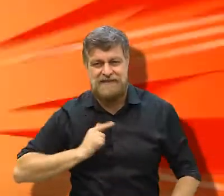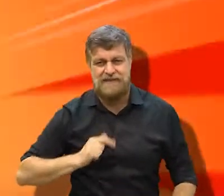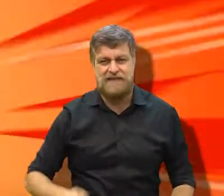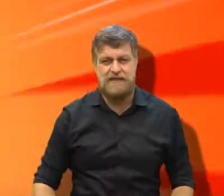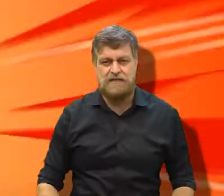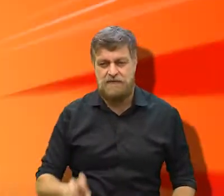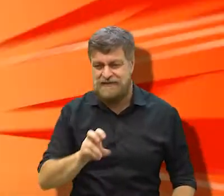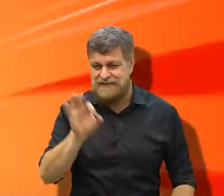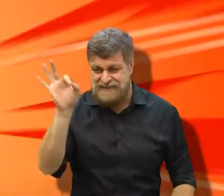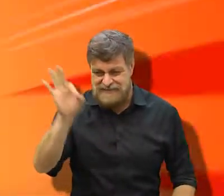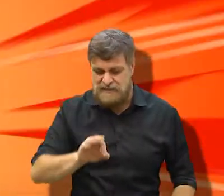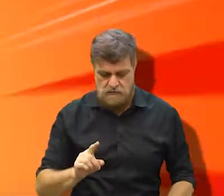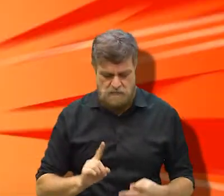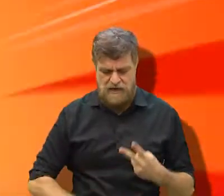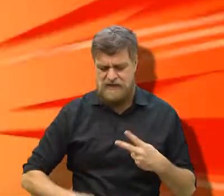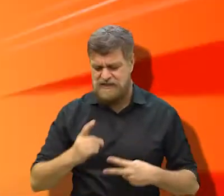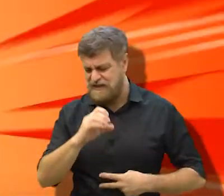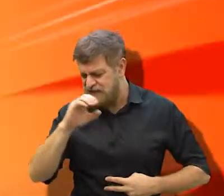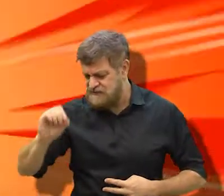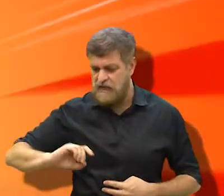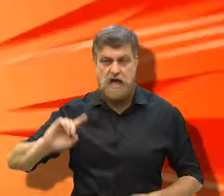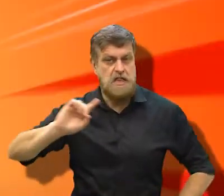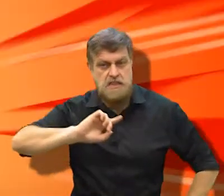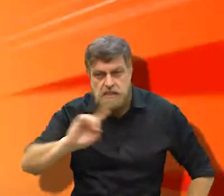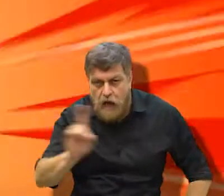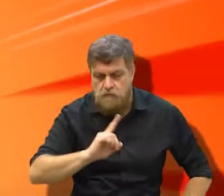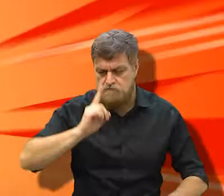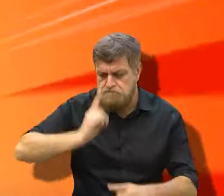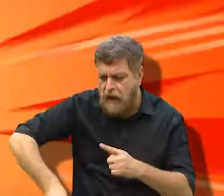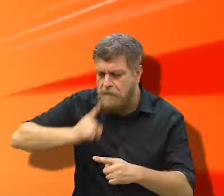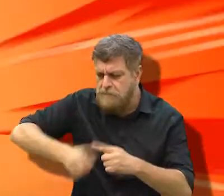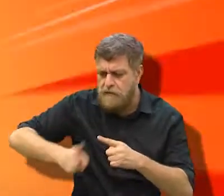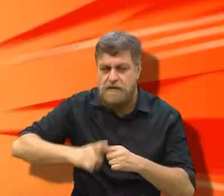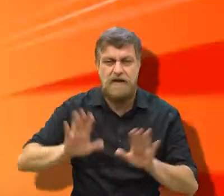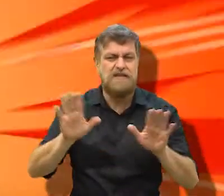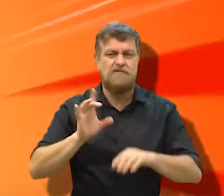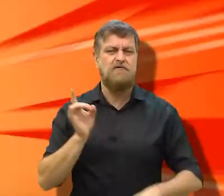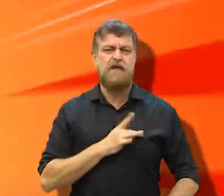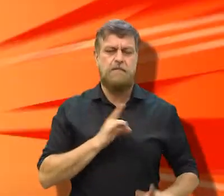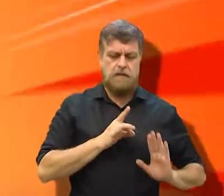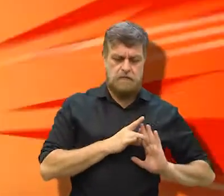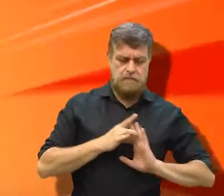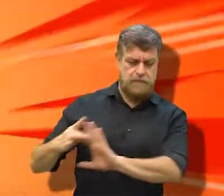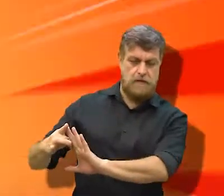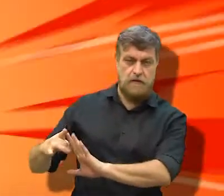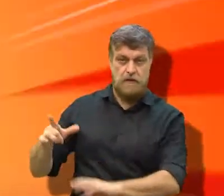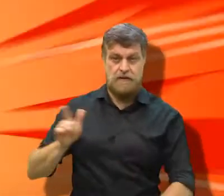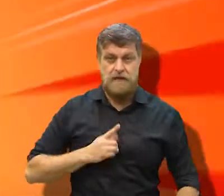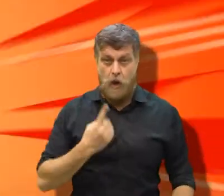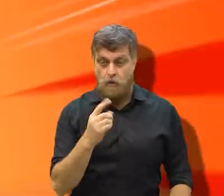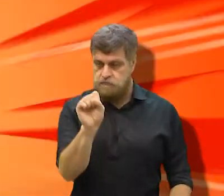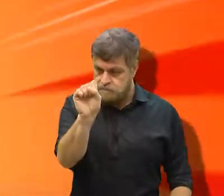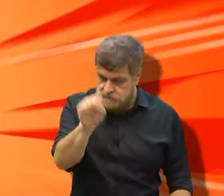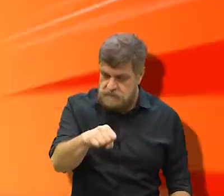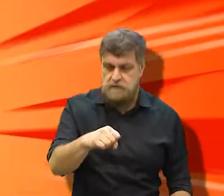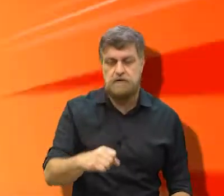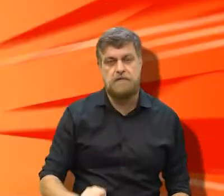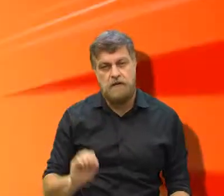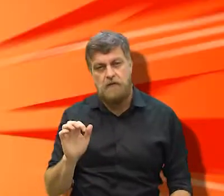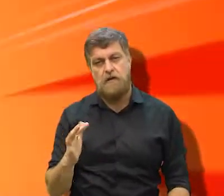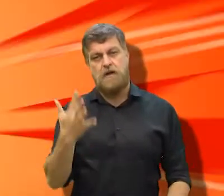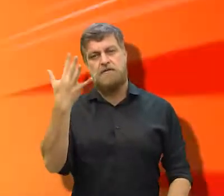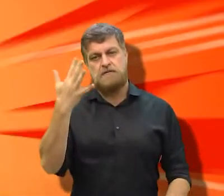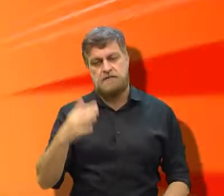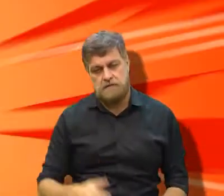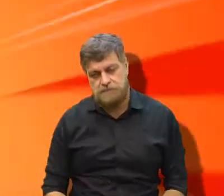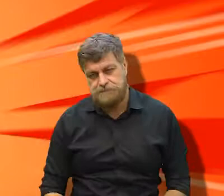receberam 50, 100 nãos. Então, não fique com medo de receber não, porque você só precisa de um sim. E foi o